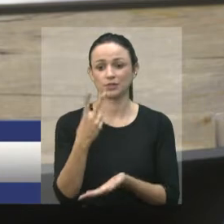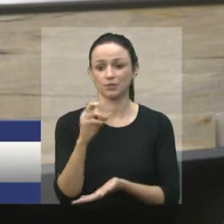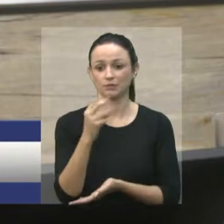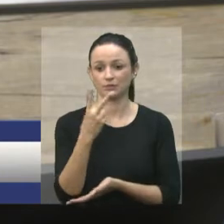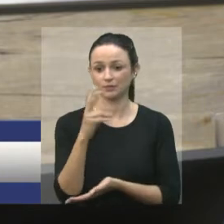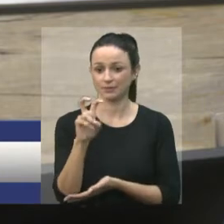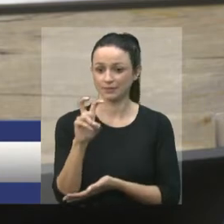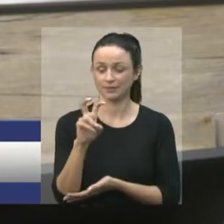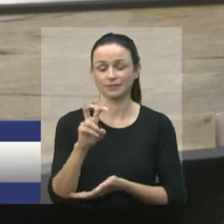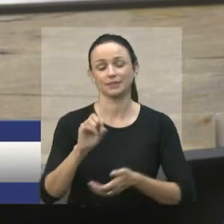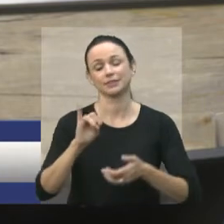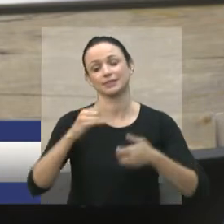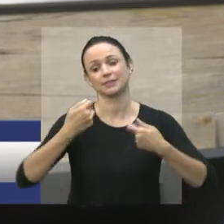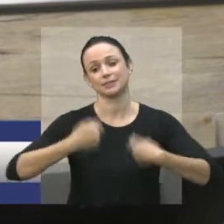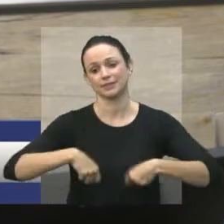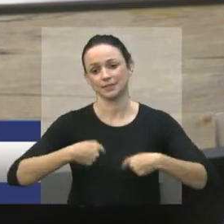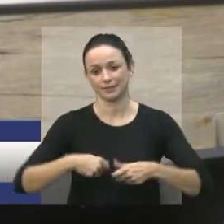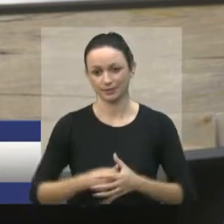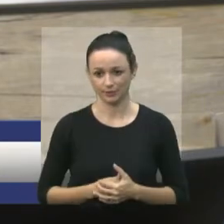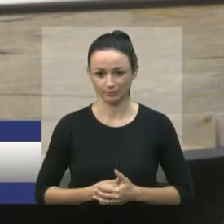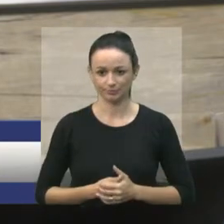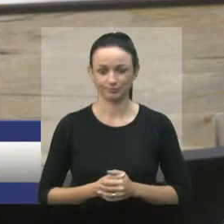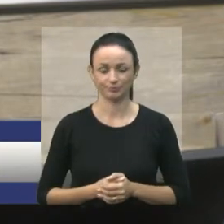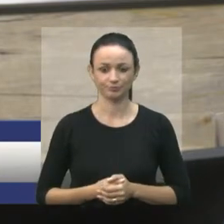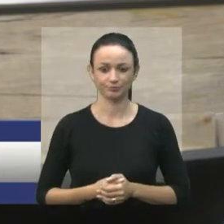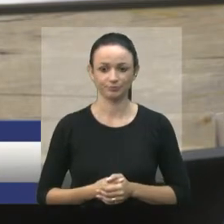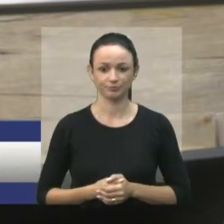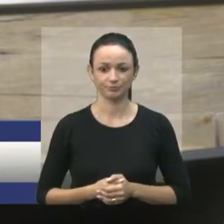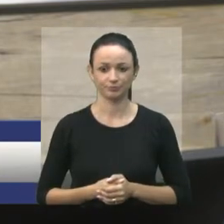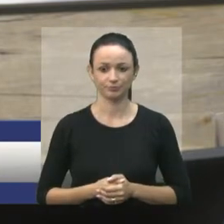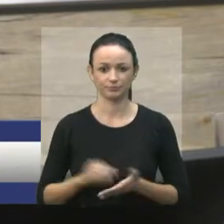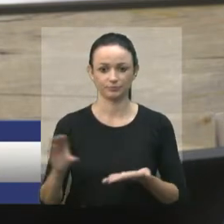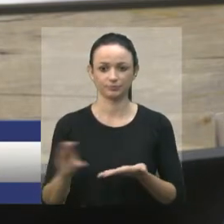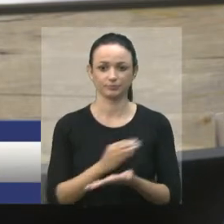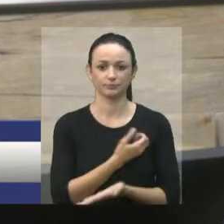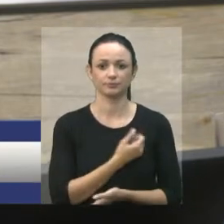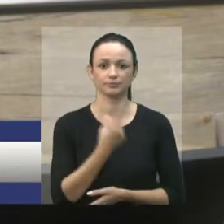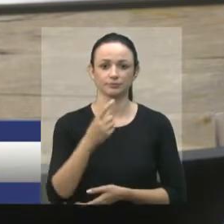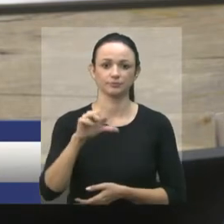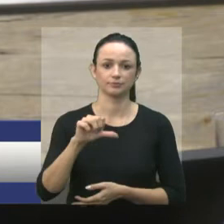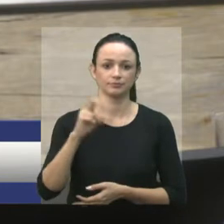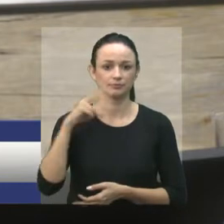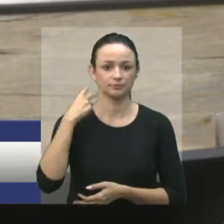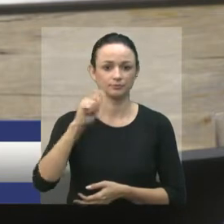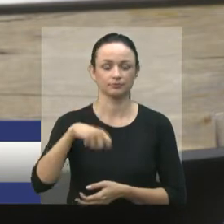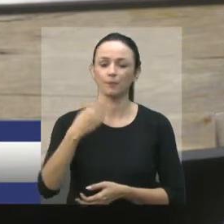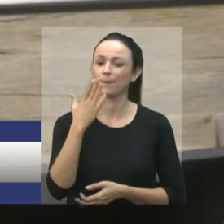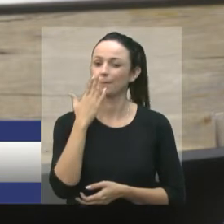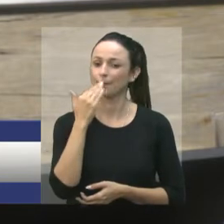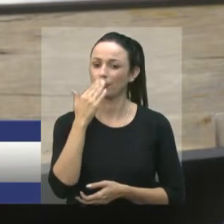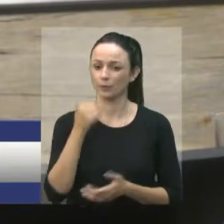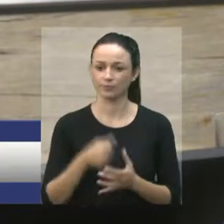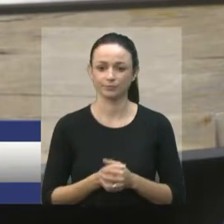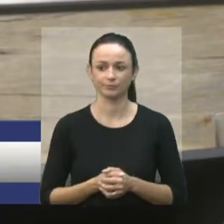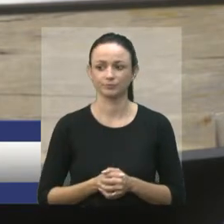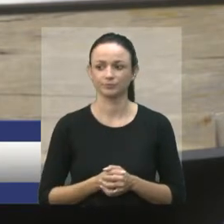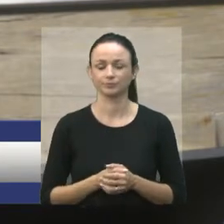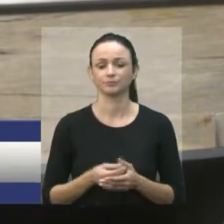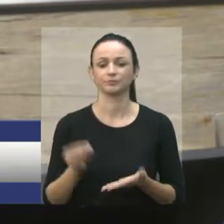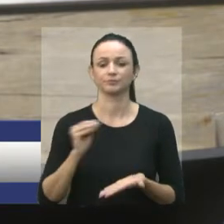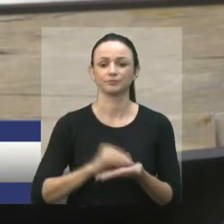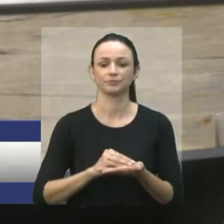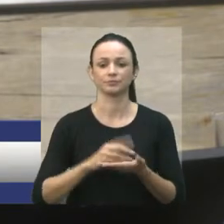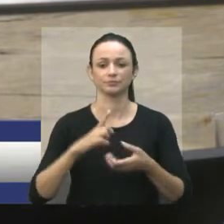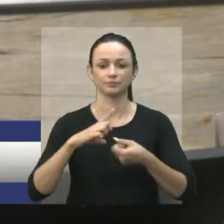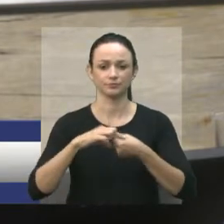2022 a 2025, se necessárias. Emenda 19, vereador José Carlos Borgo. Insere artigo